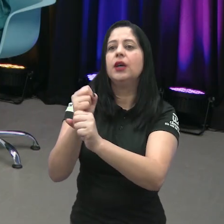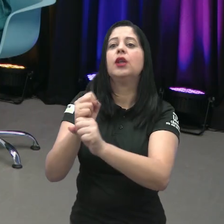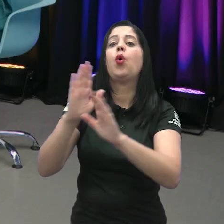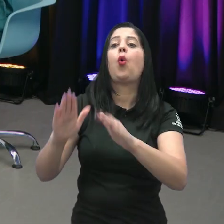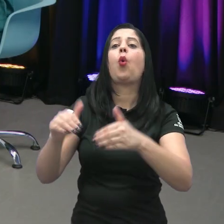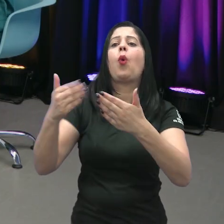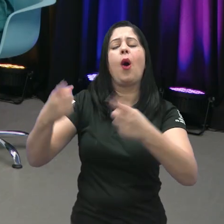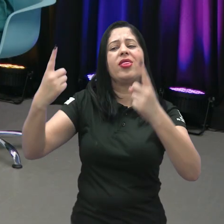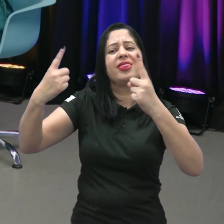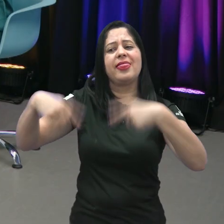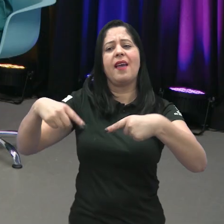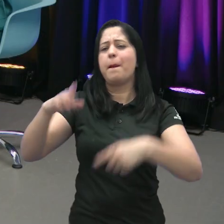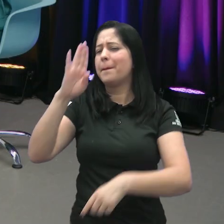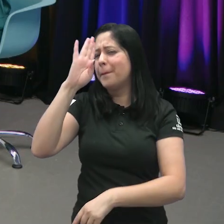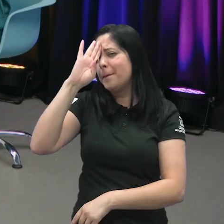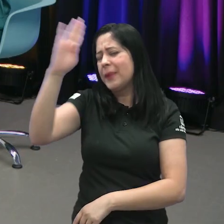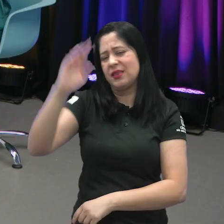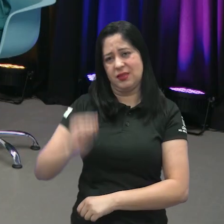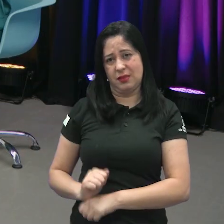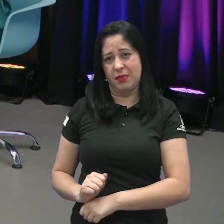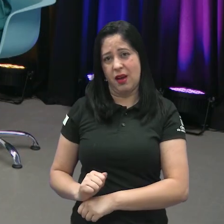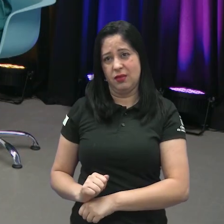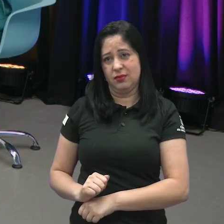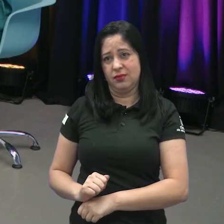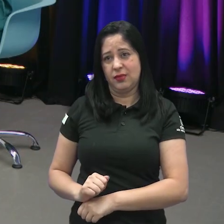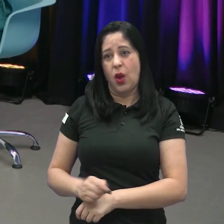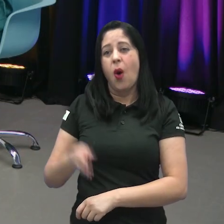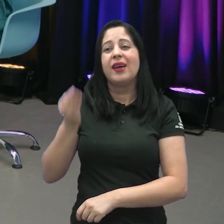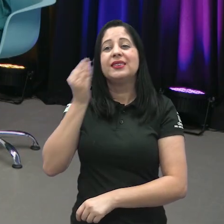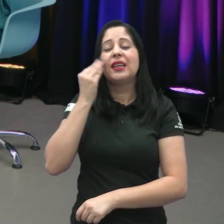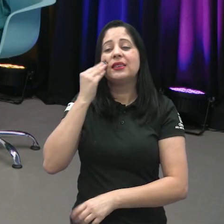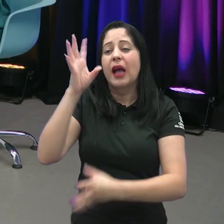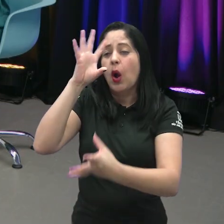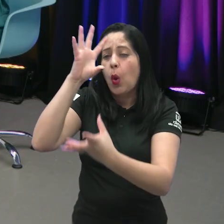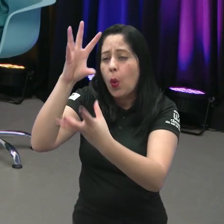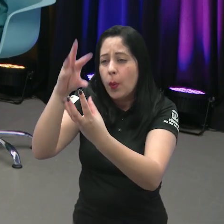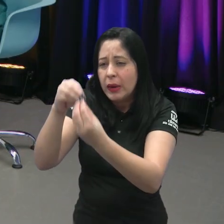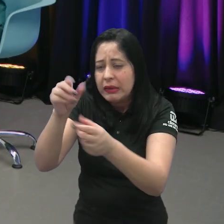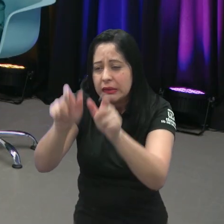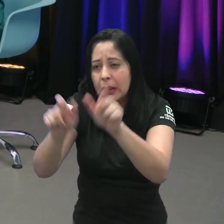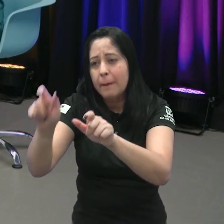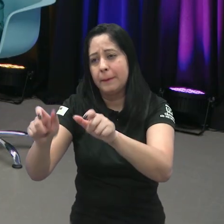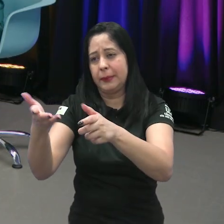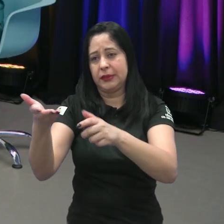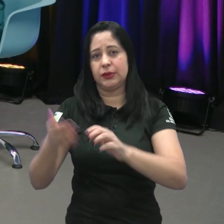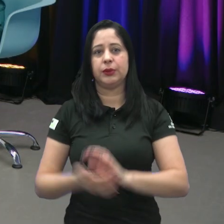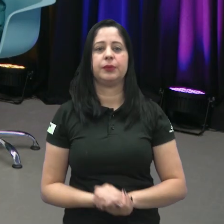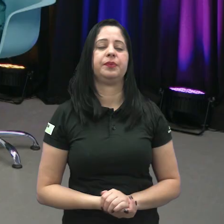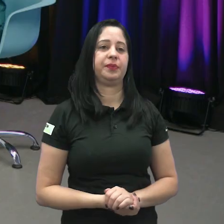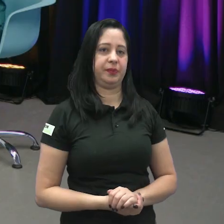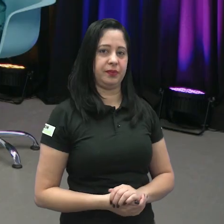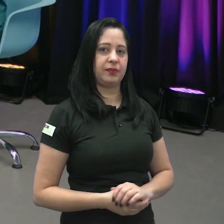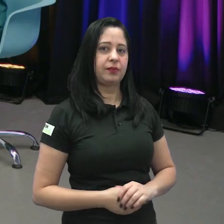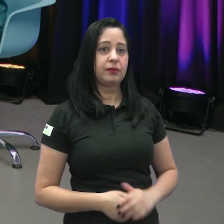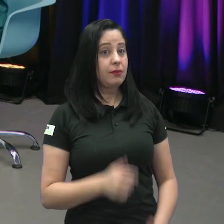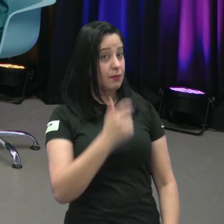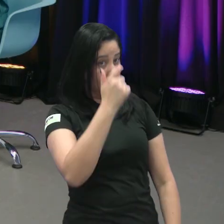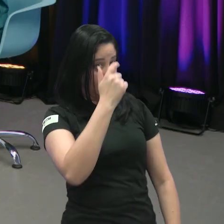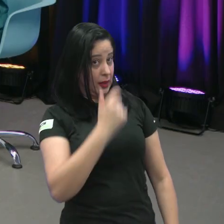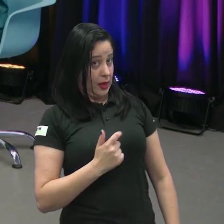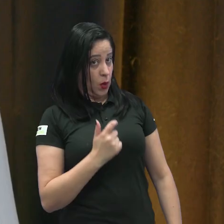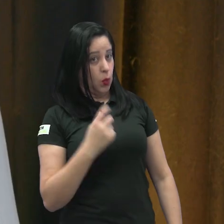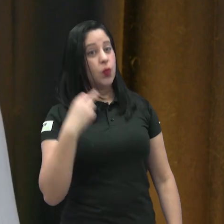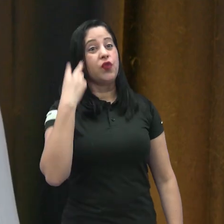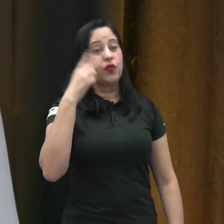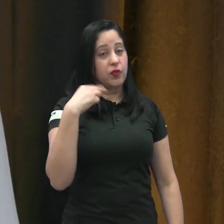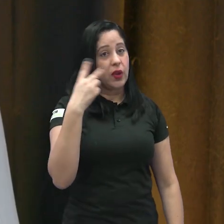décadas, quais foram os principais desafios que você enfrentou ao tentar ouvir e entender as necessidades da comunidade? Então,